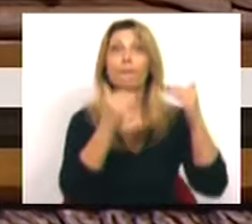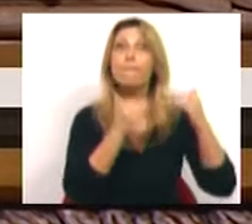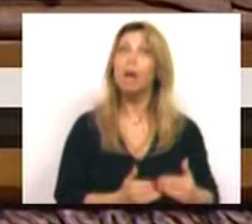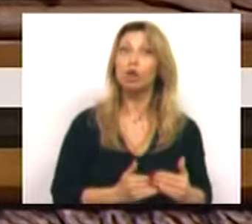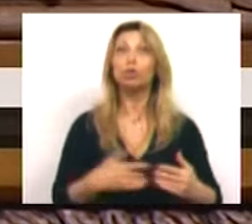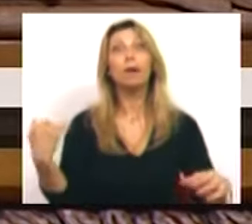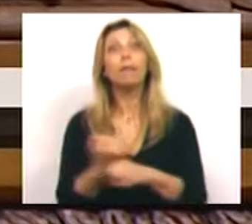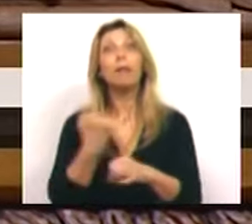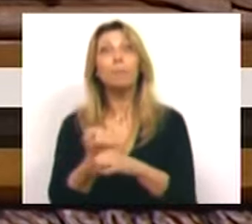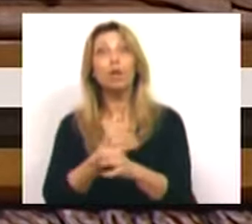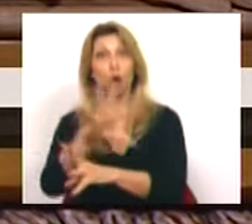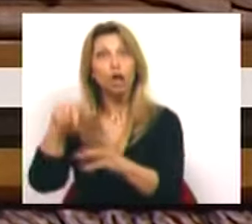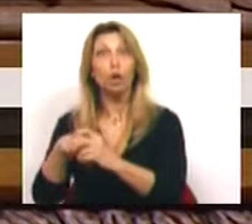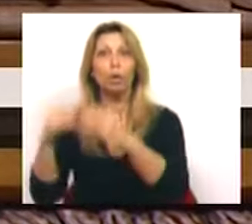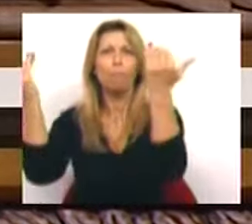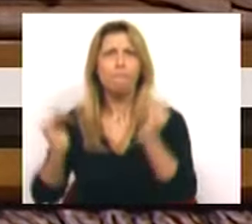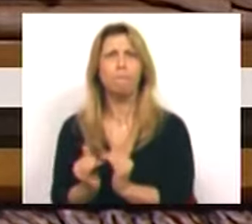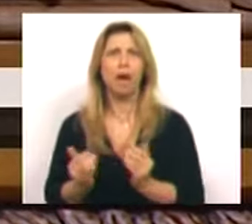menos trabalhadores abrangidos.